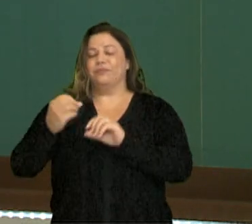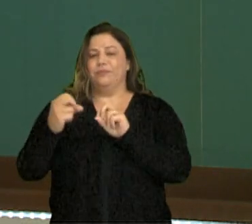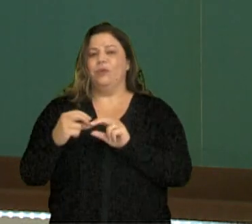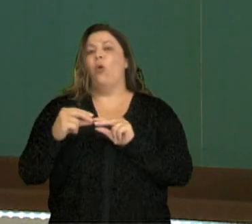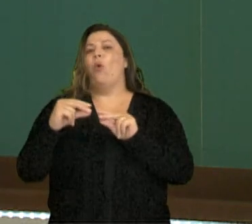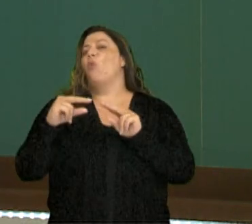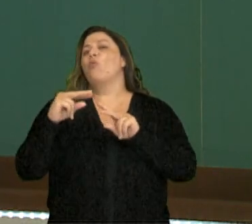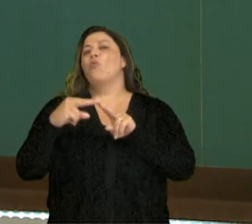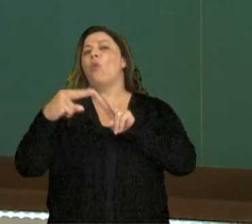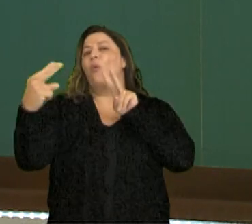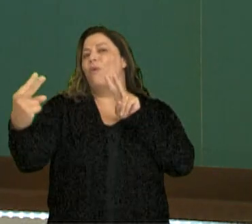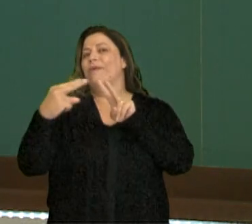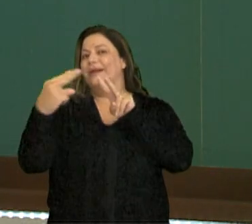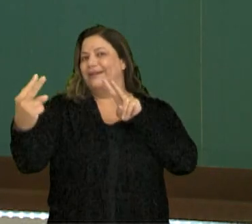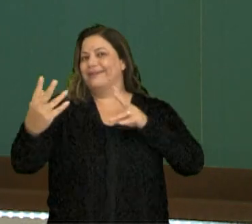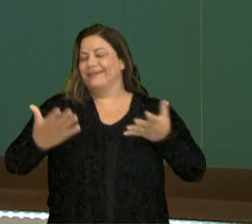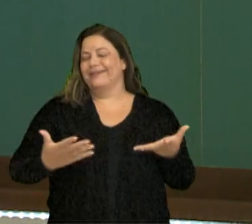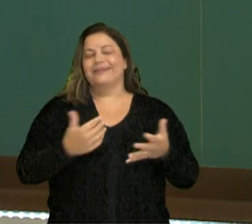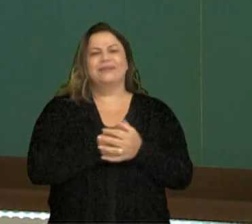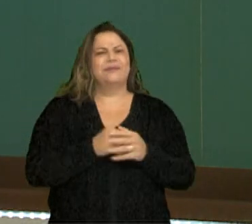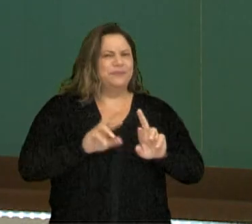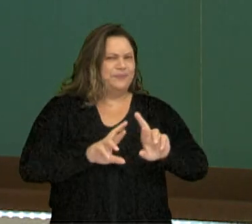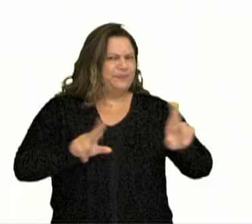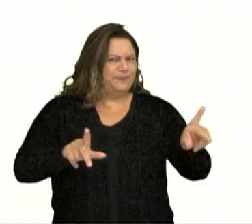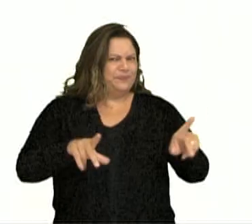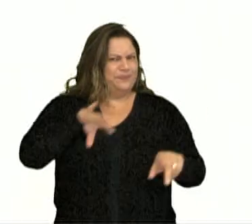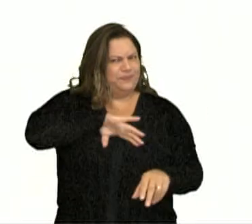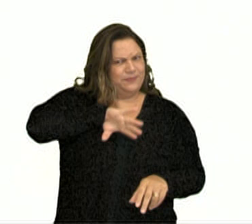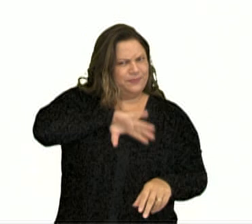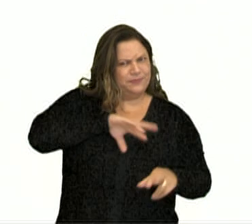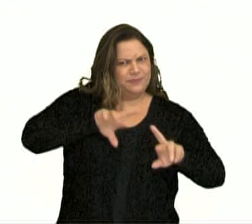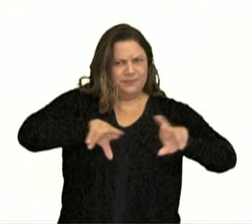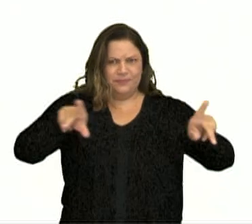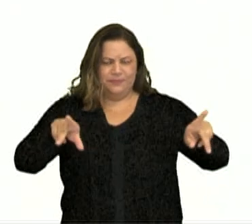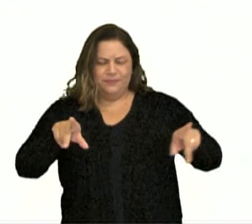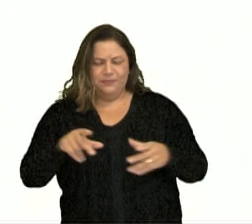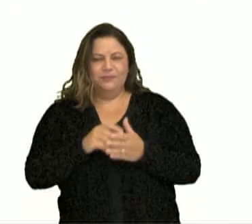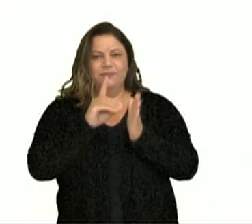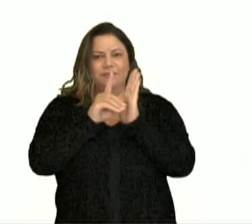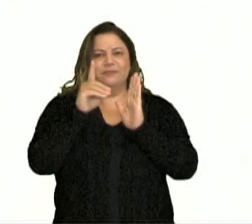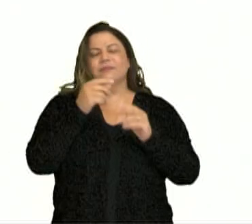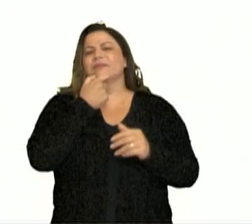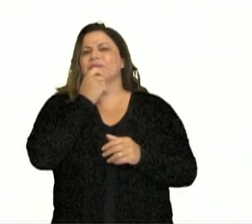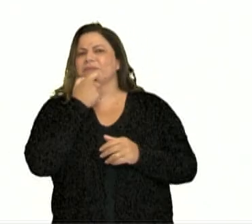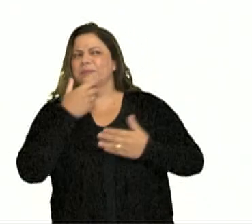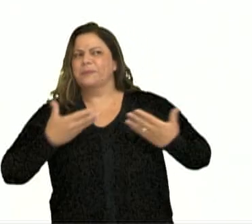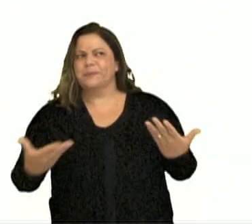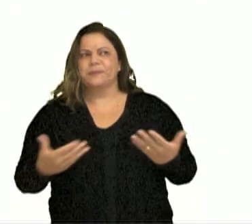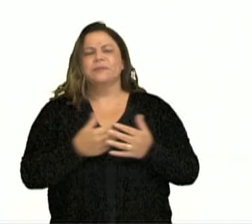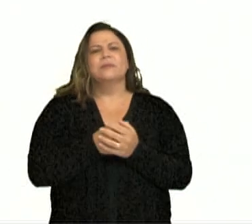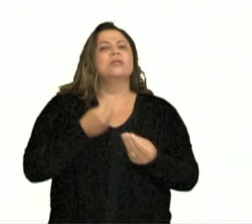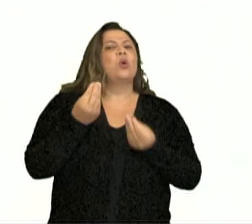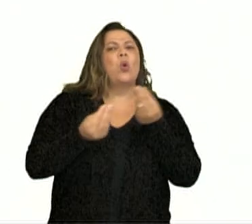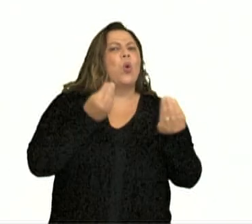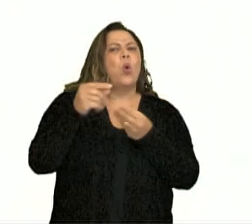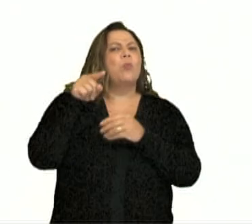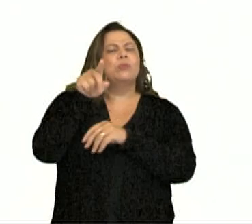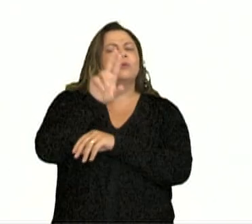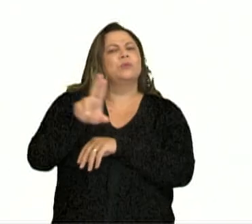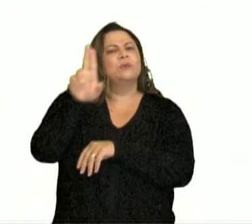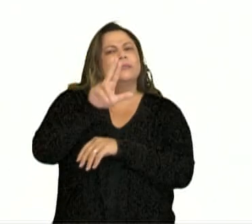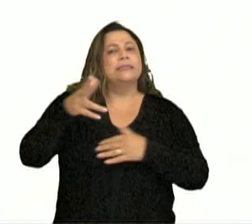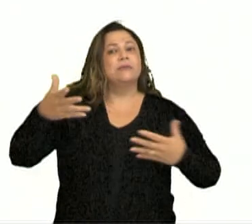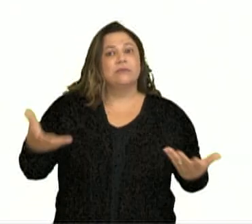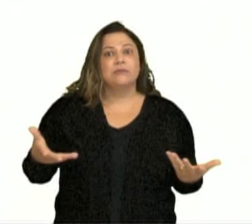que, que você acha? Vamos ver? Com que frequência você utiliza um dicionário, o meu dictionary, o